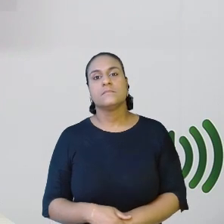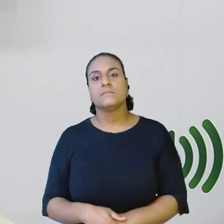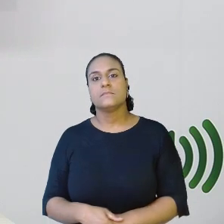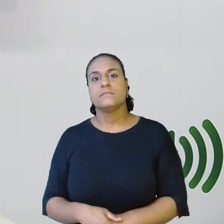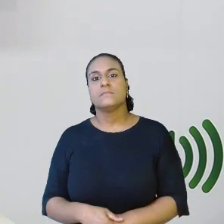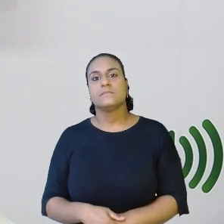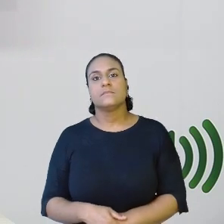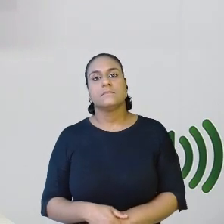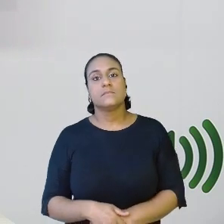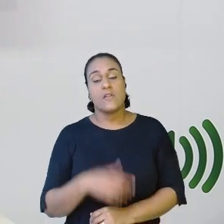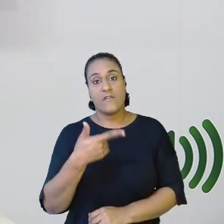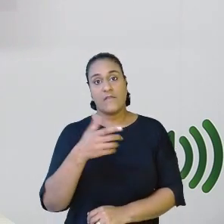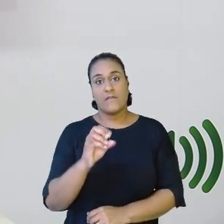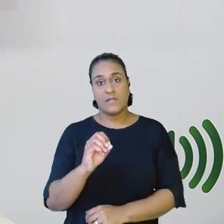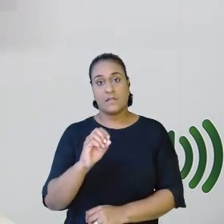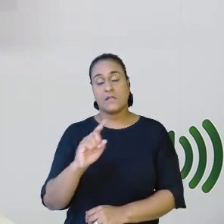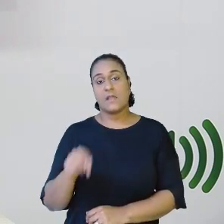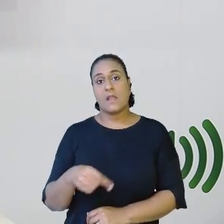foi